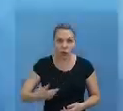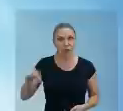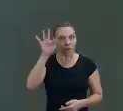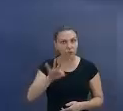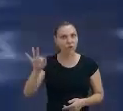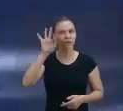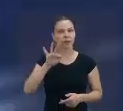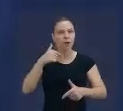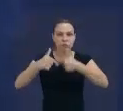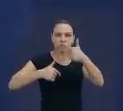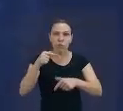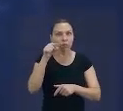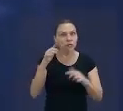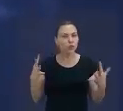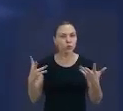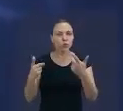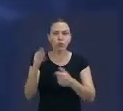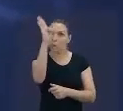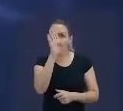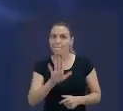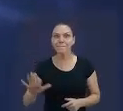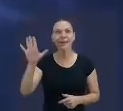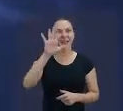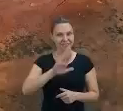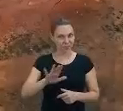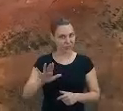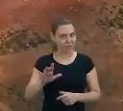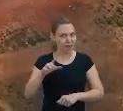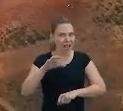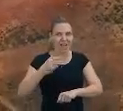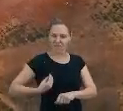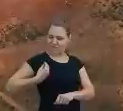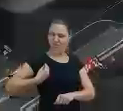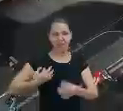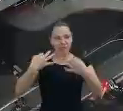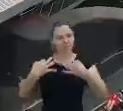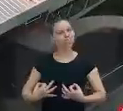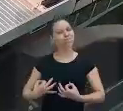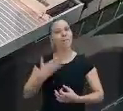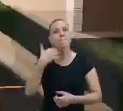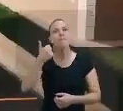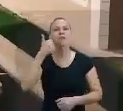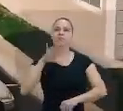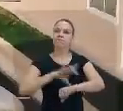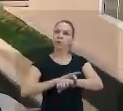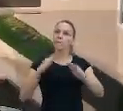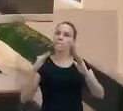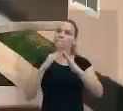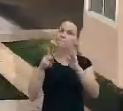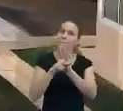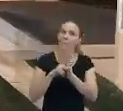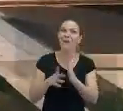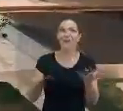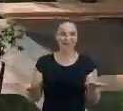Aqui é o governo federal, trabalhando por você e todo o Brasil. É uma vida mais digna com a segurança da casa